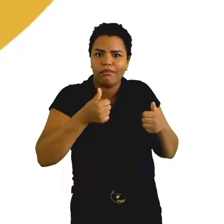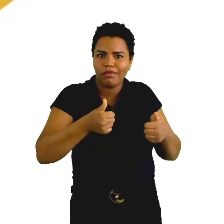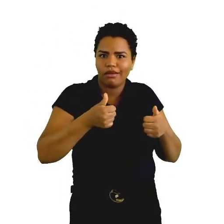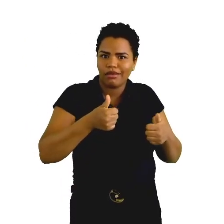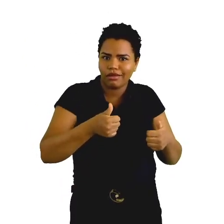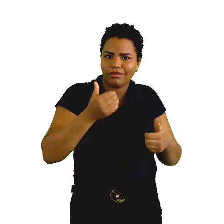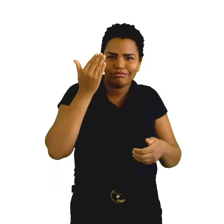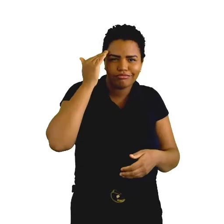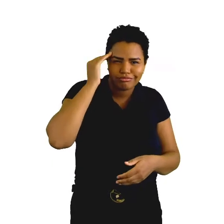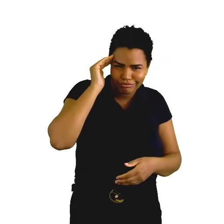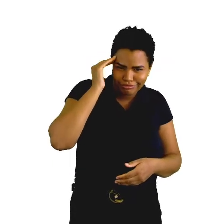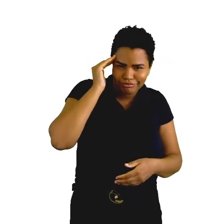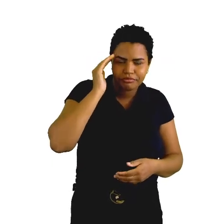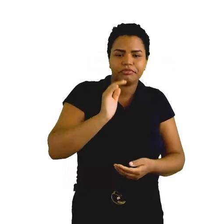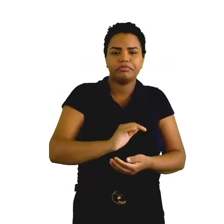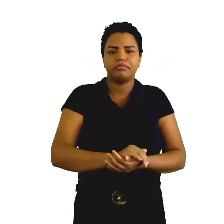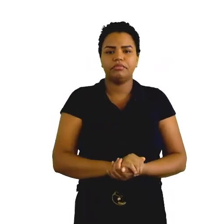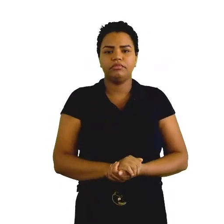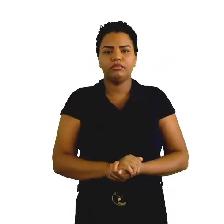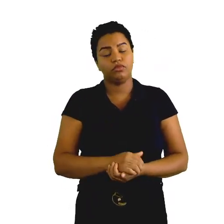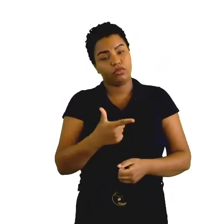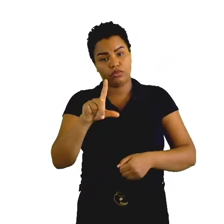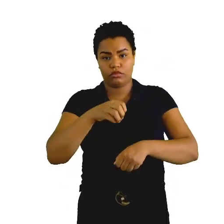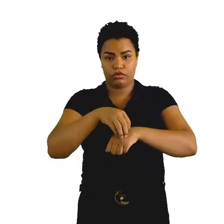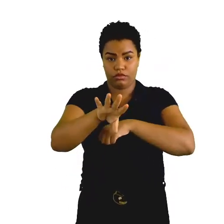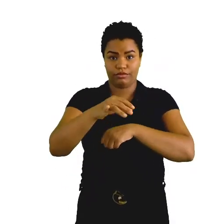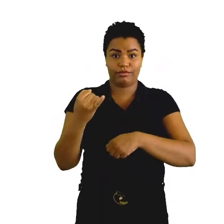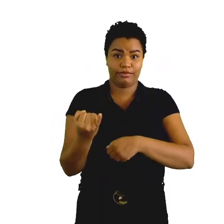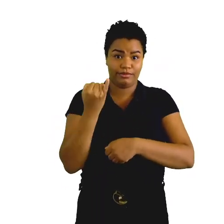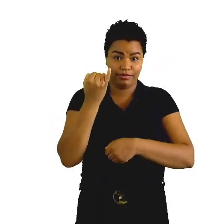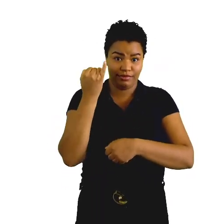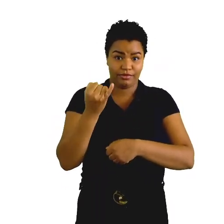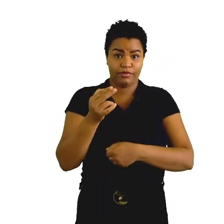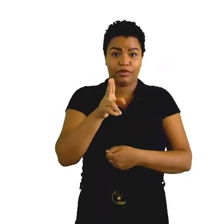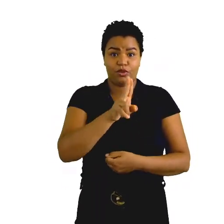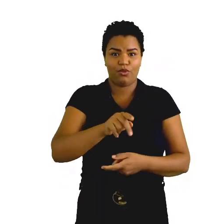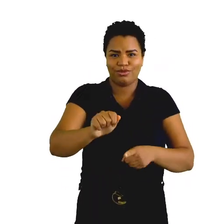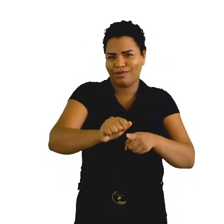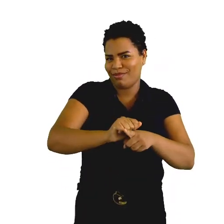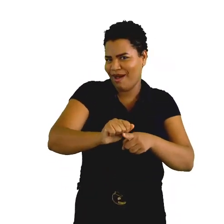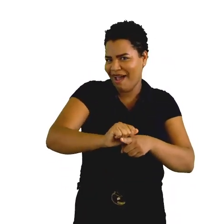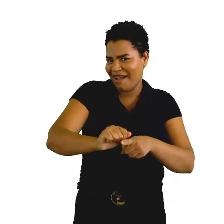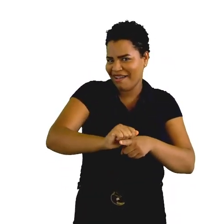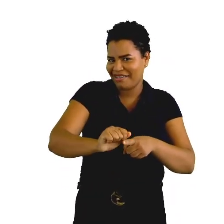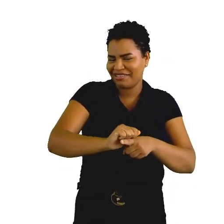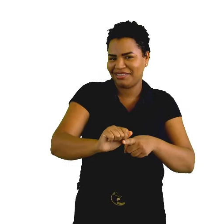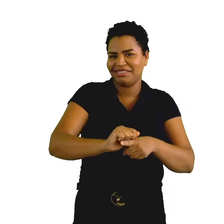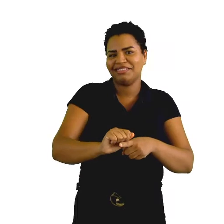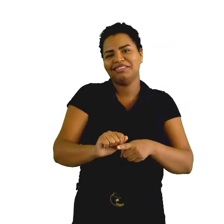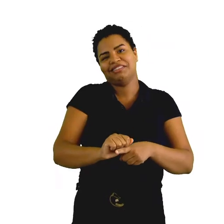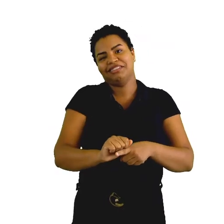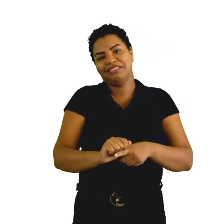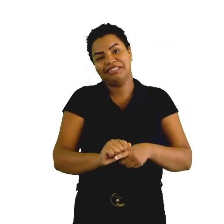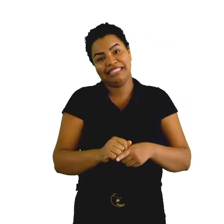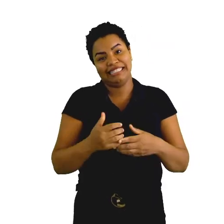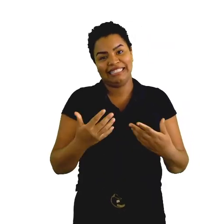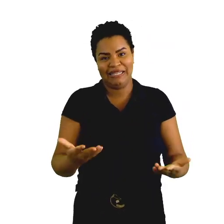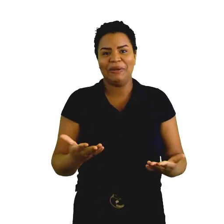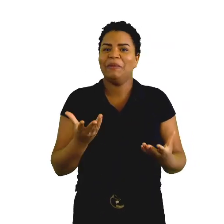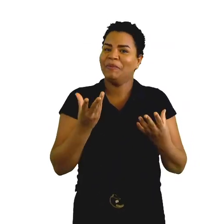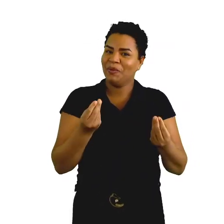dica também muito importante, que é o uso da borracha. Nós temos muitos alunos e